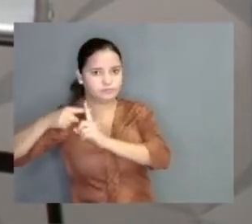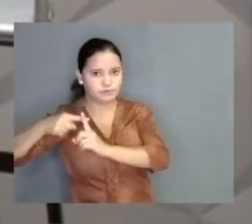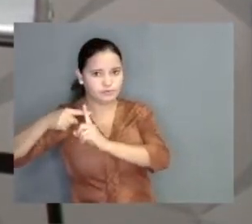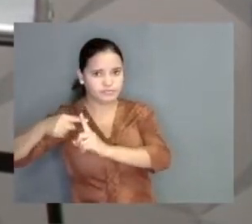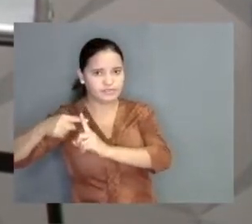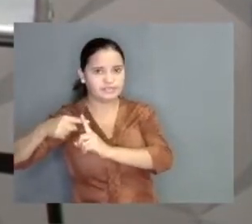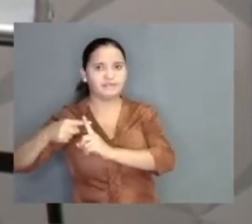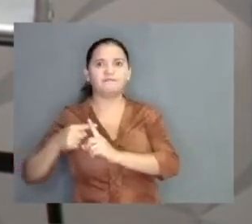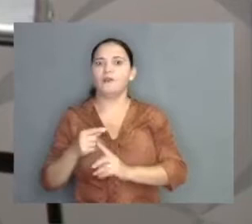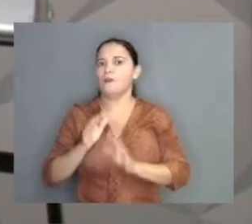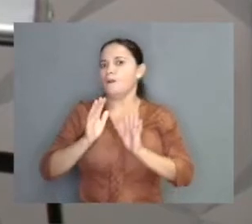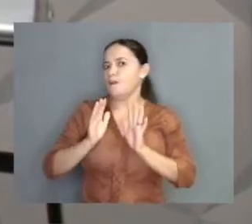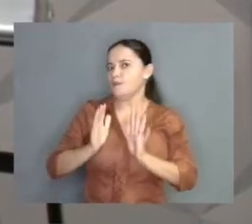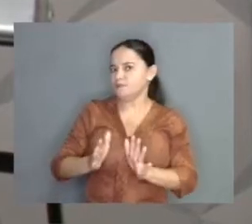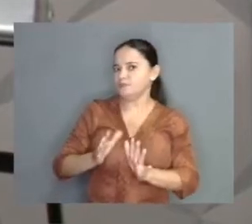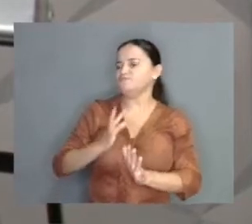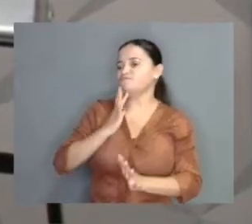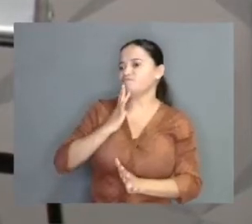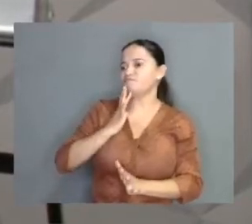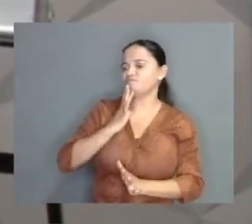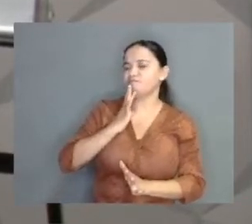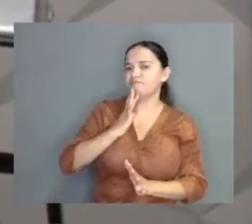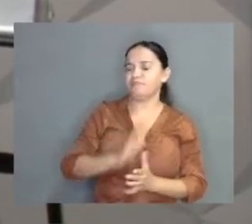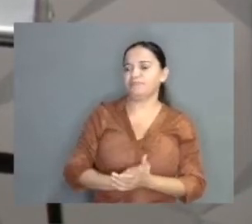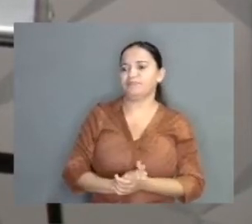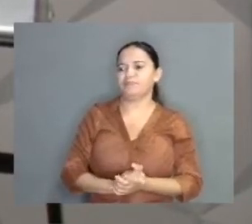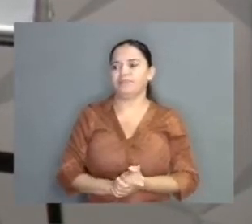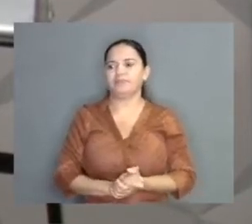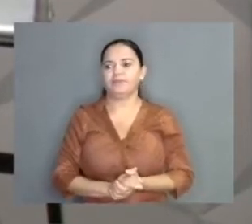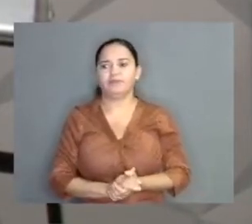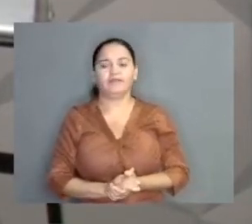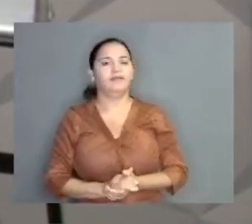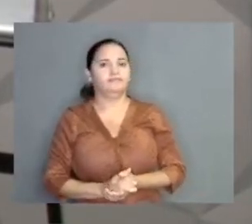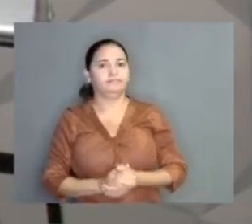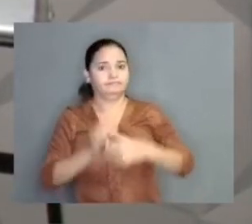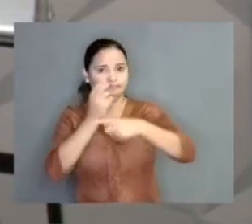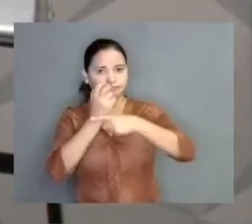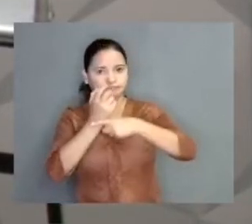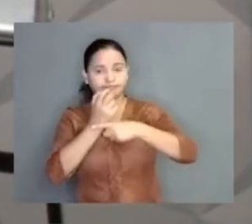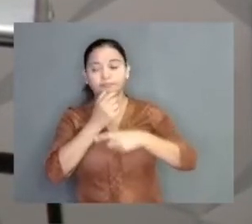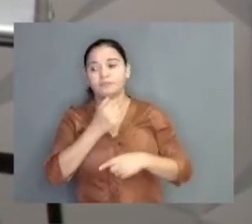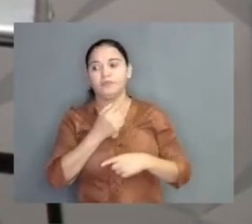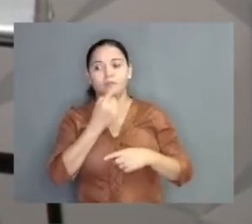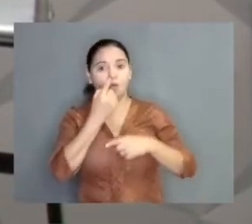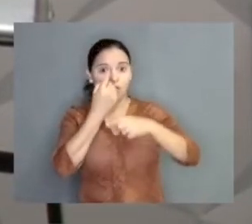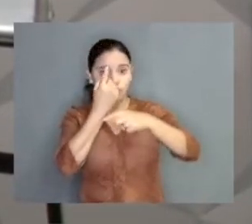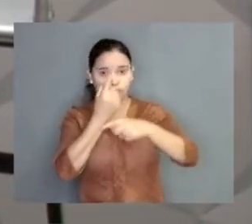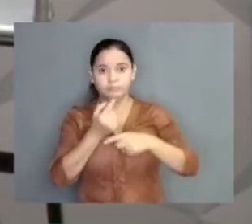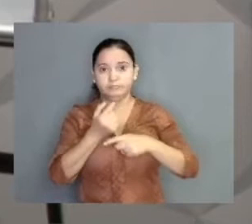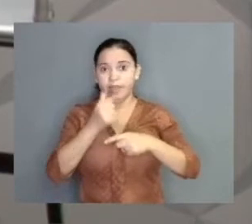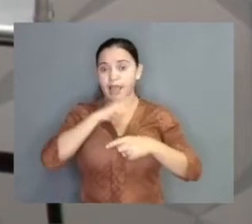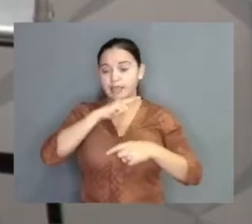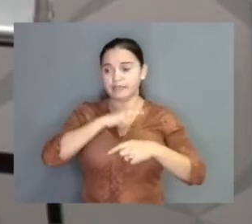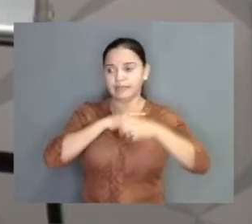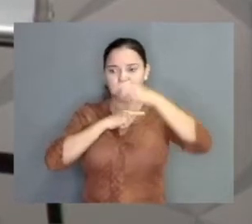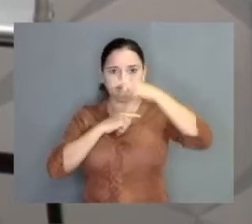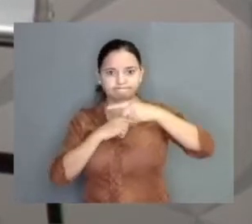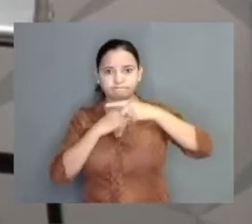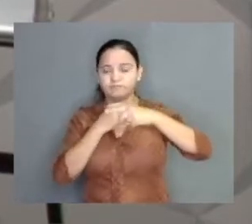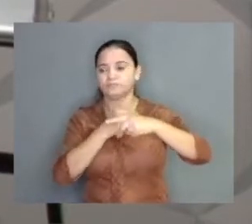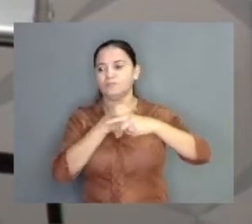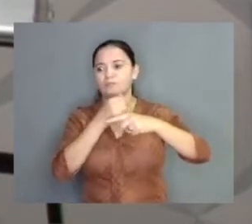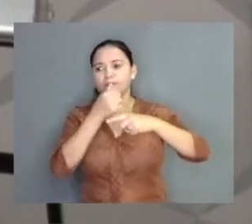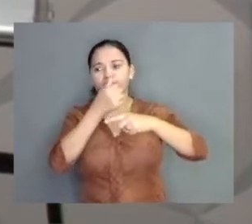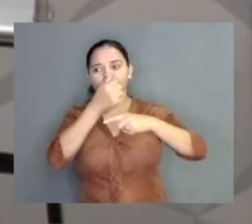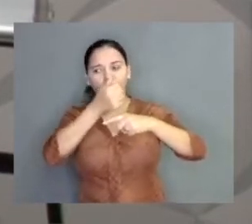gente já conhece. Aqui, ó, 1 sobre 3 elevado ao expoente 2, a gente sabe que